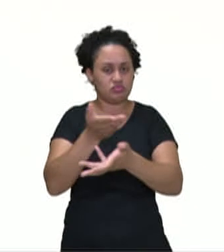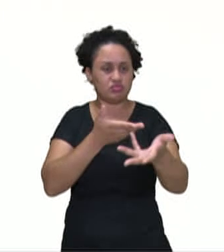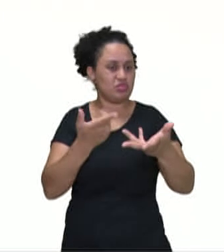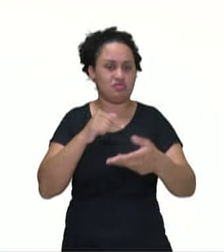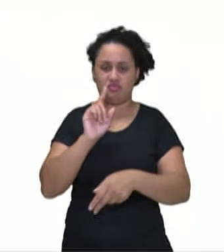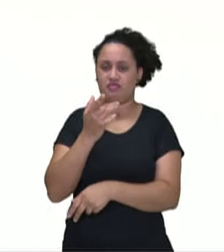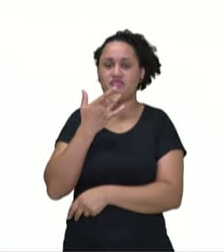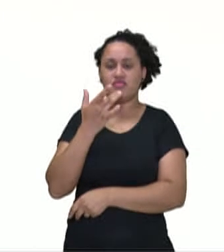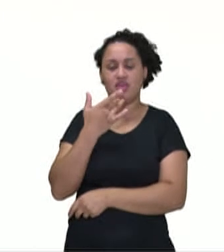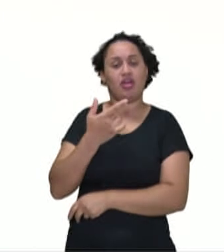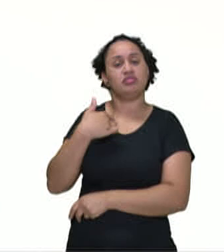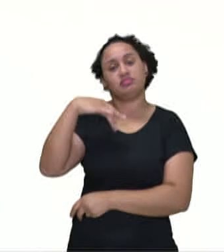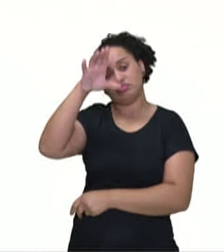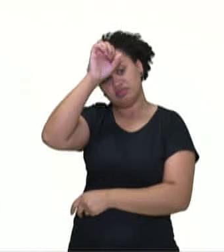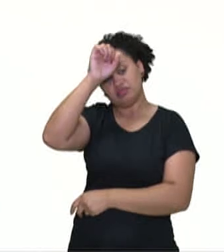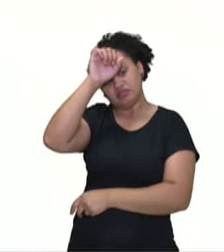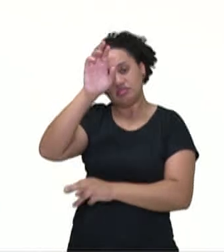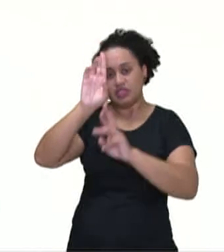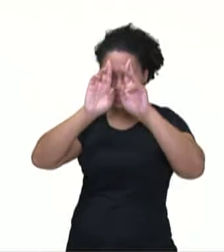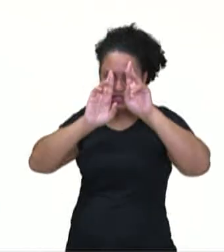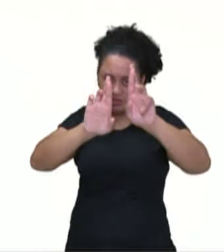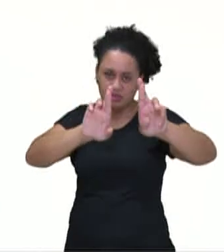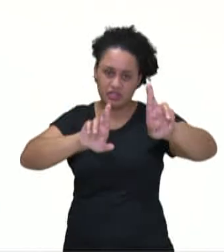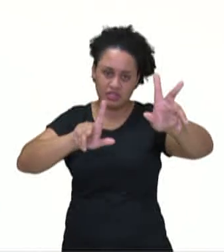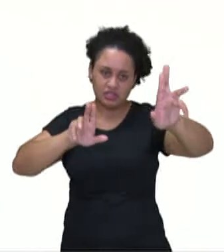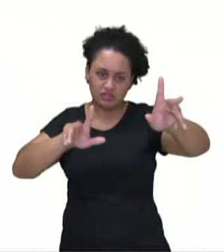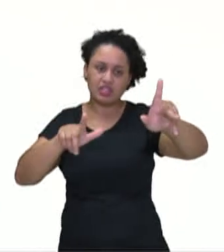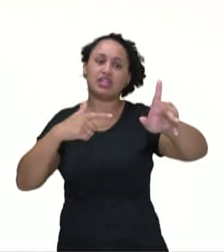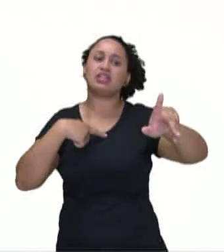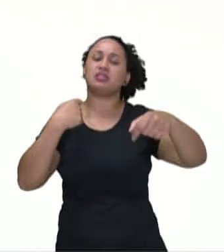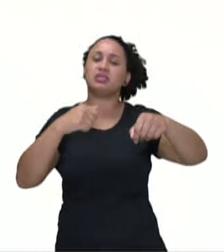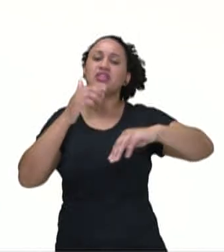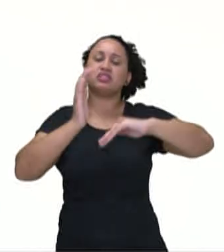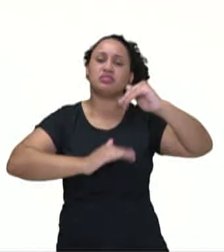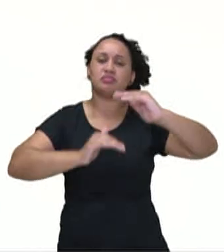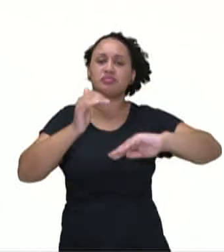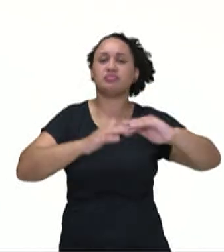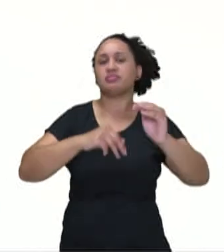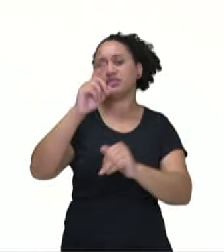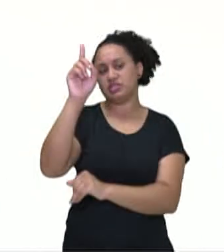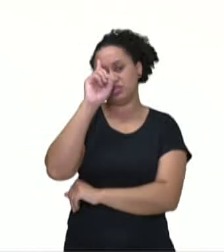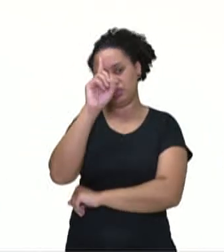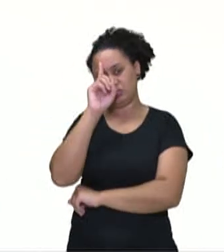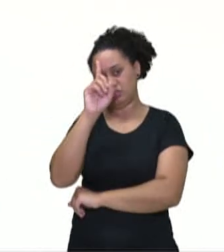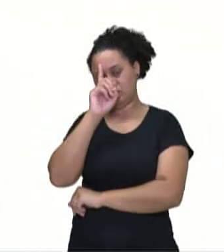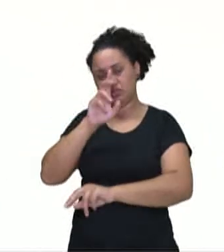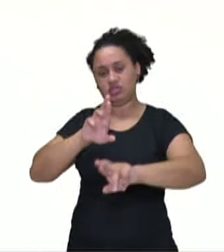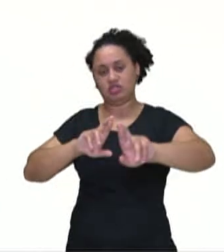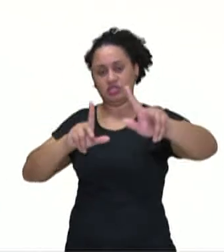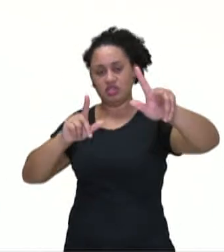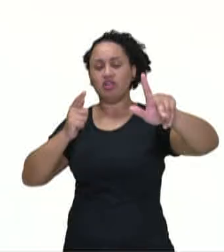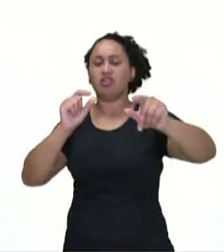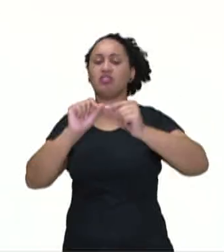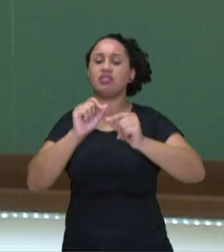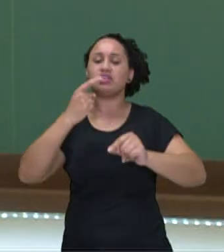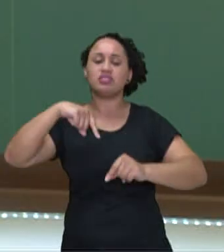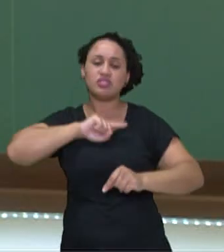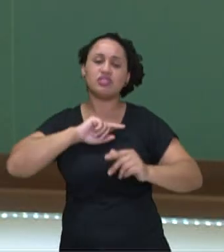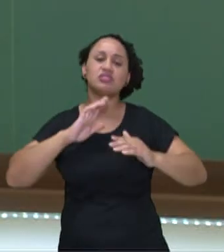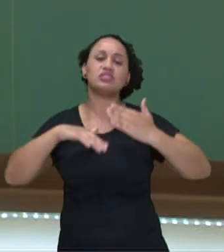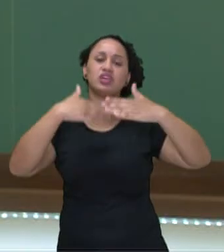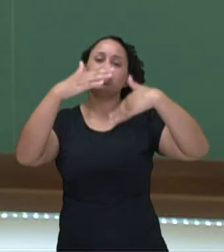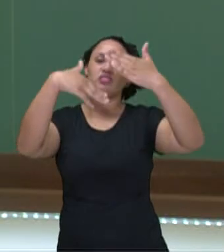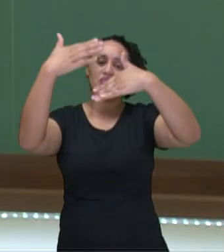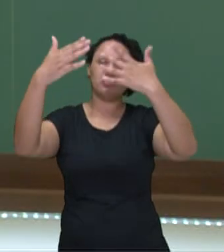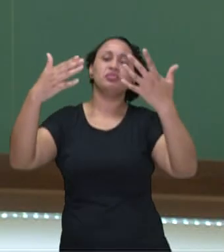Aprender a respeitar as diferenças deve ser um exercício diário. As diferenças nos permitem crescer,